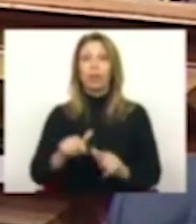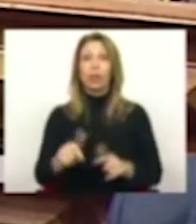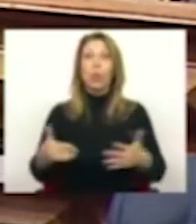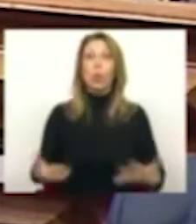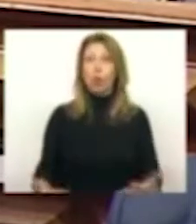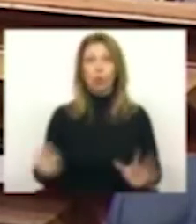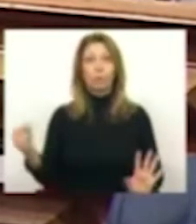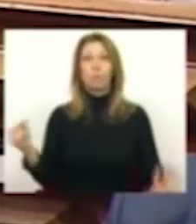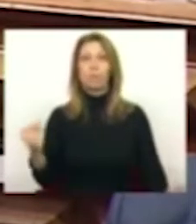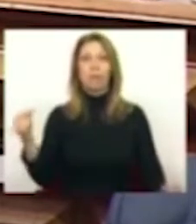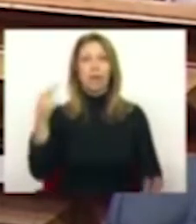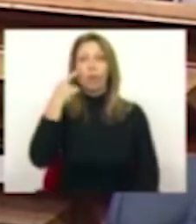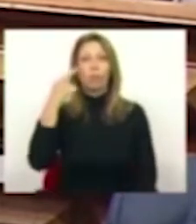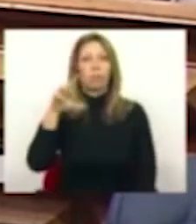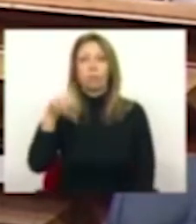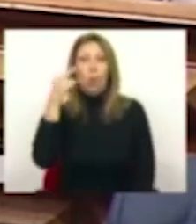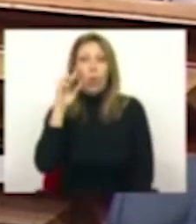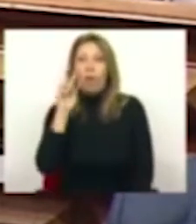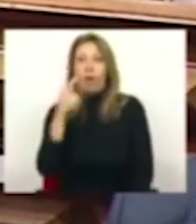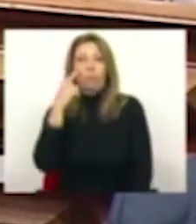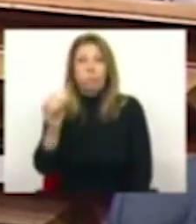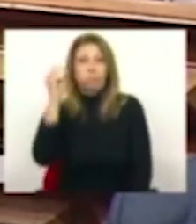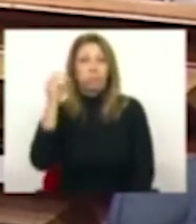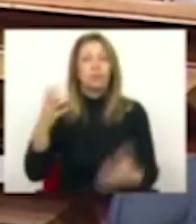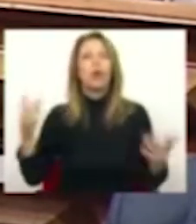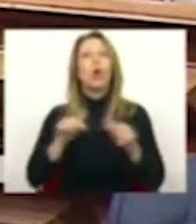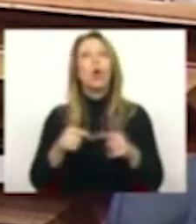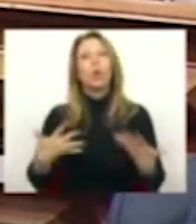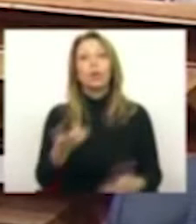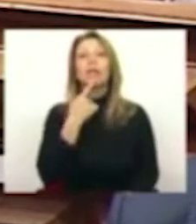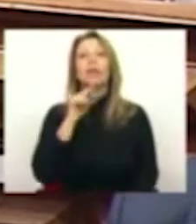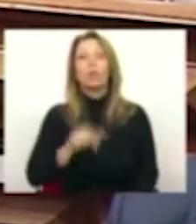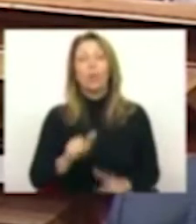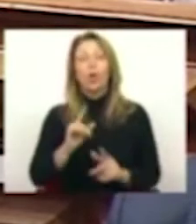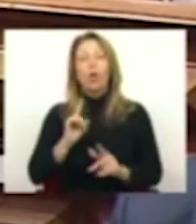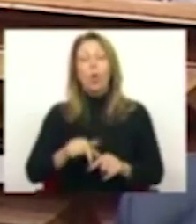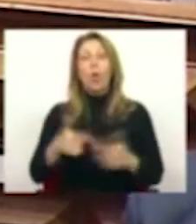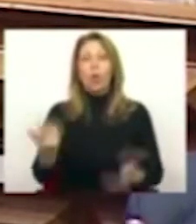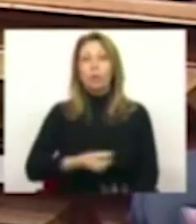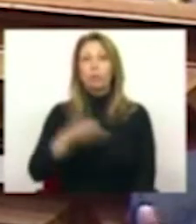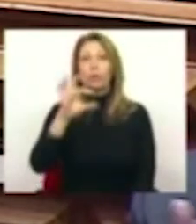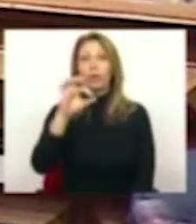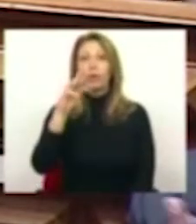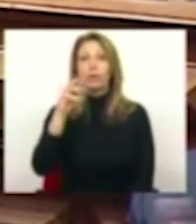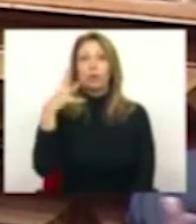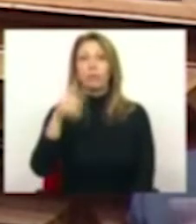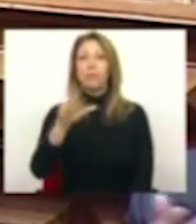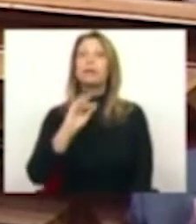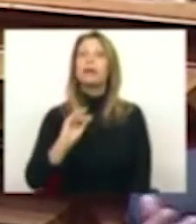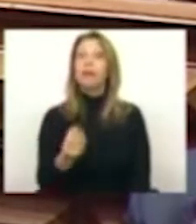histórico, o que significa termos hoje menos 83 mil crianças em situação de pobreza.